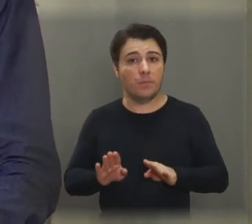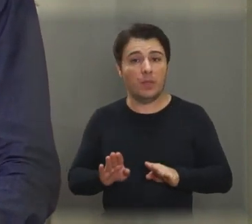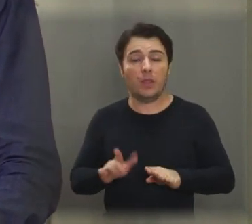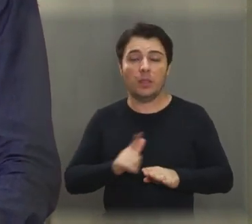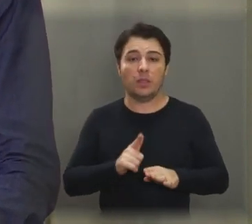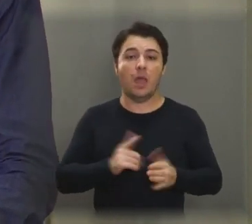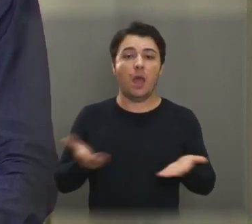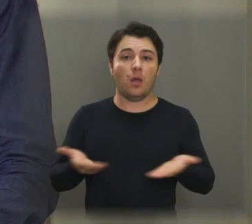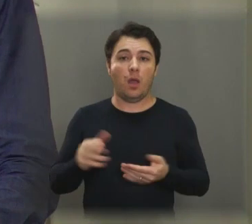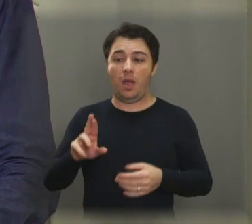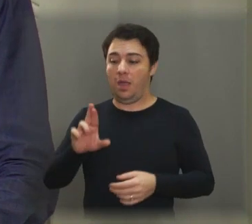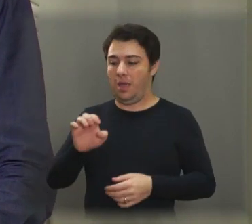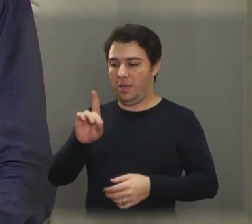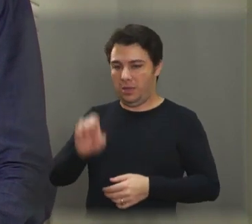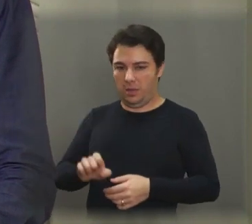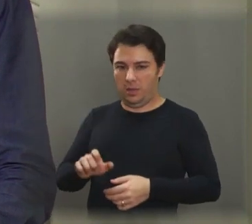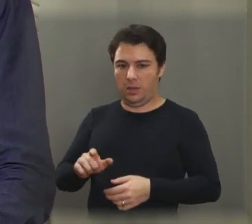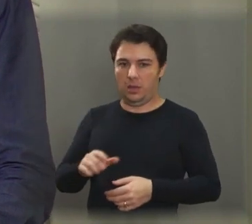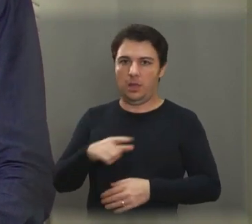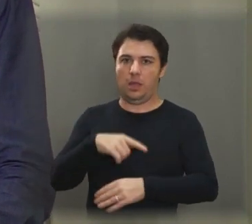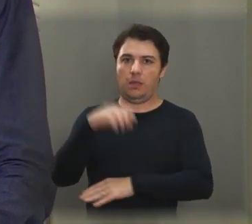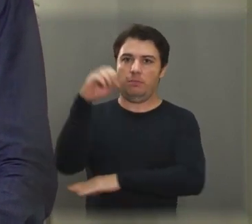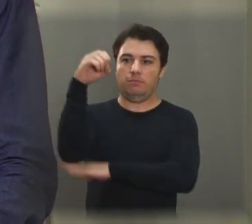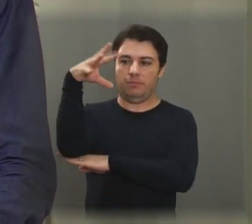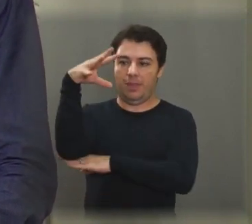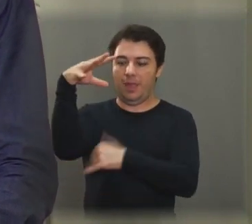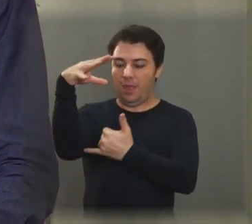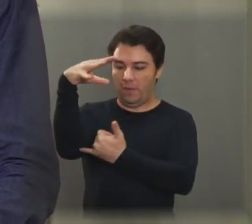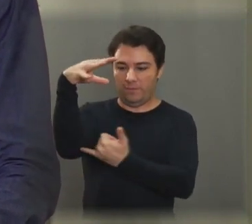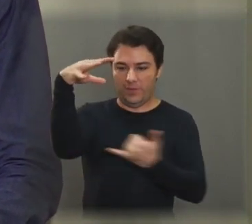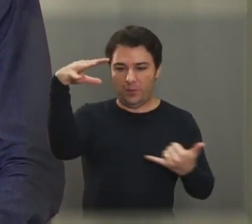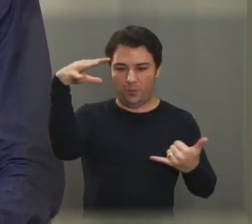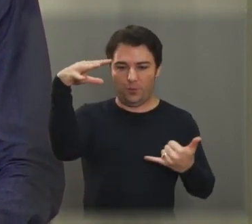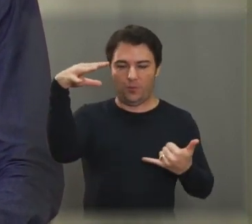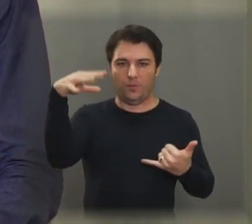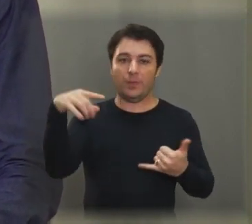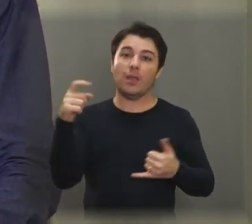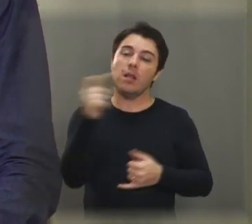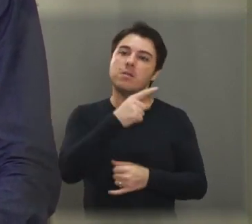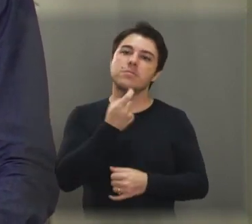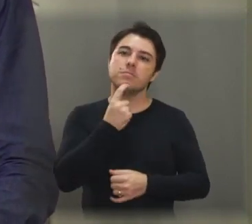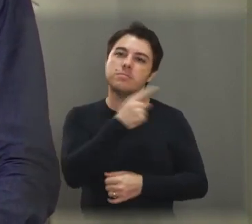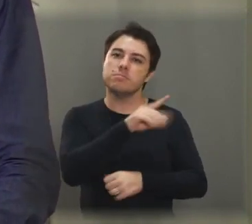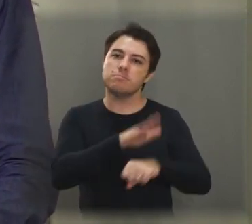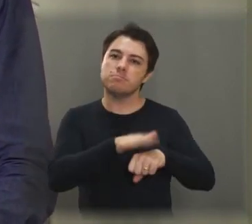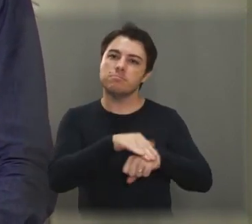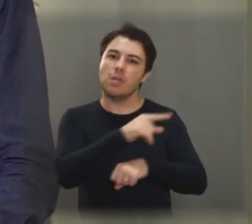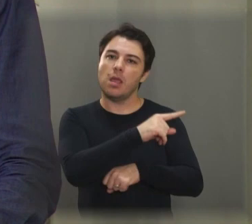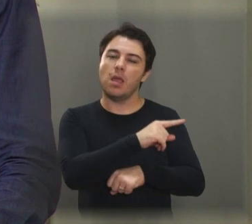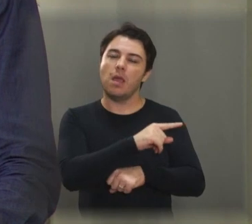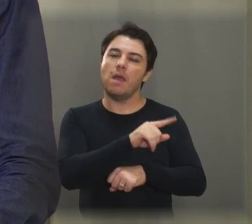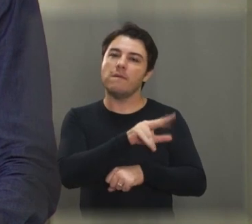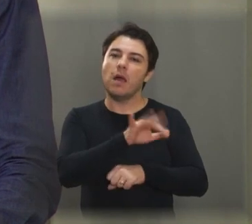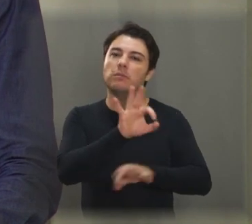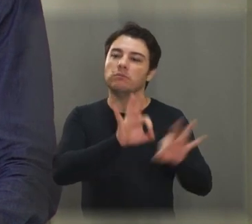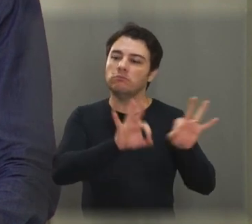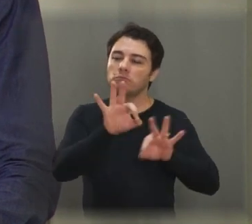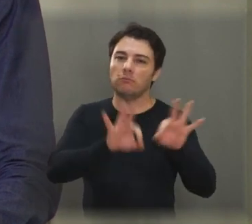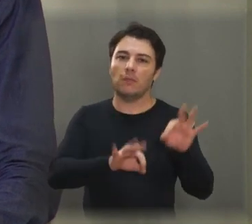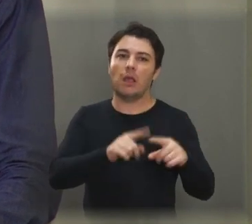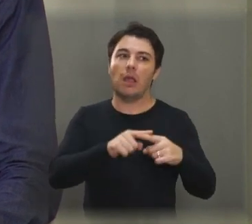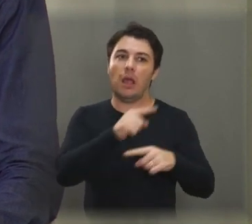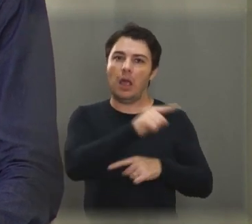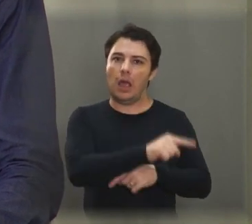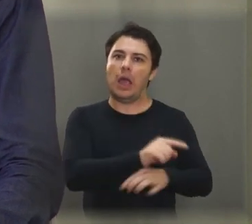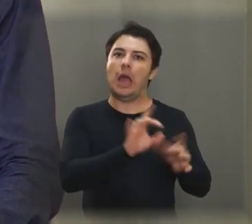rede subterrânea Elas têm que ser levada para Campinas para de planejamento e regulatório da CPFL e só e